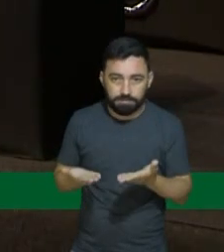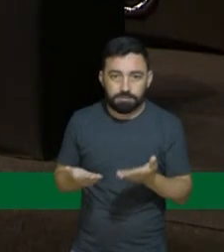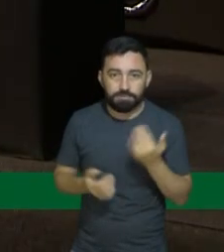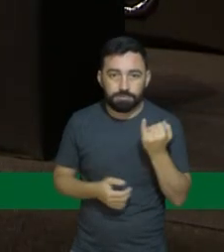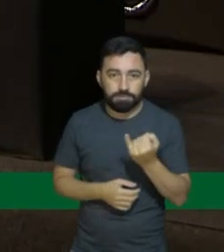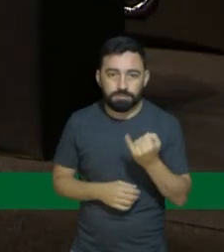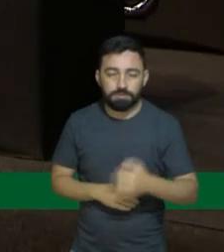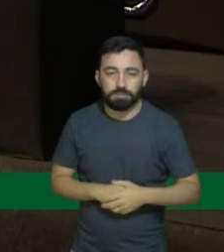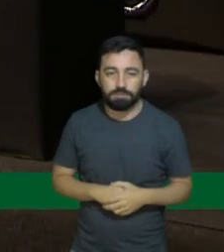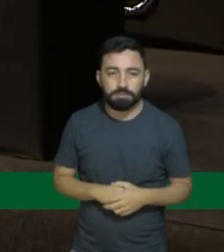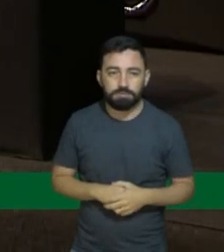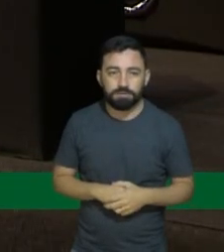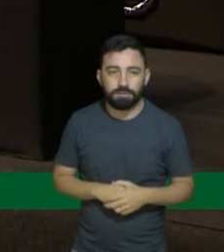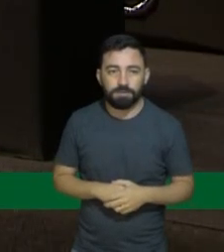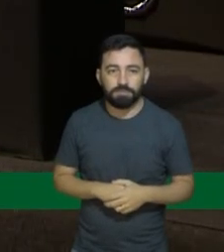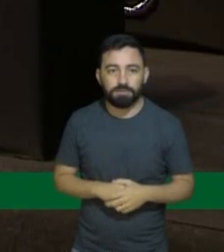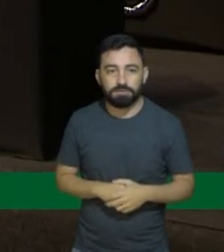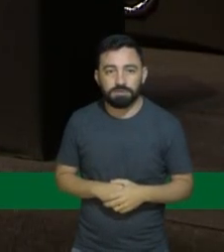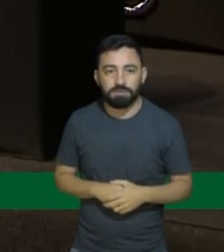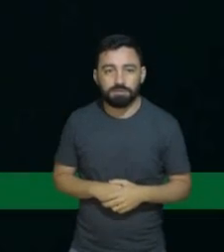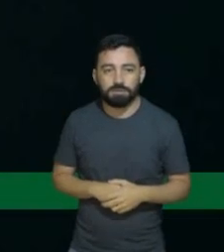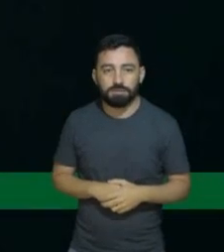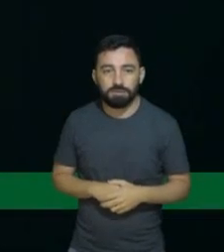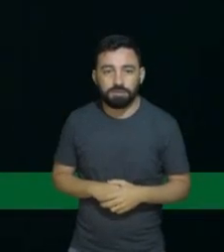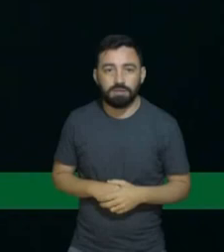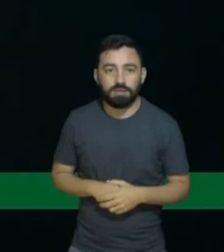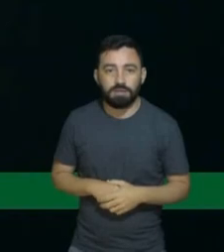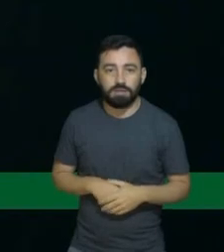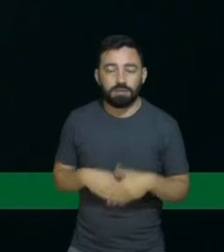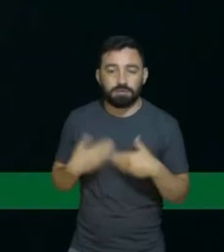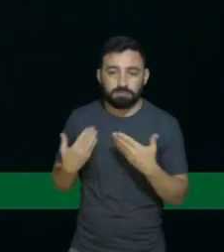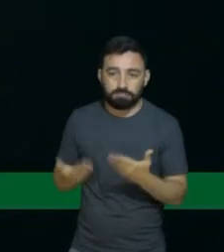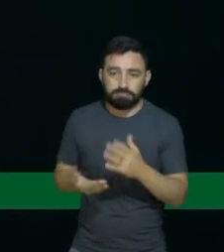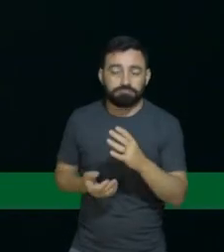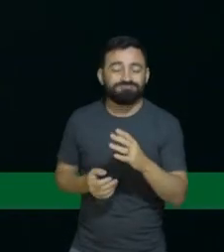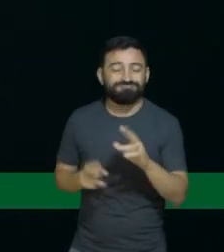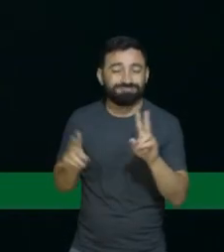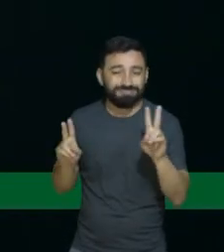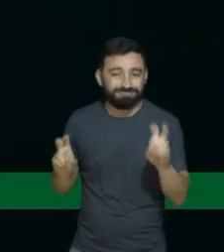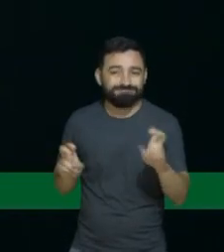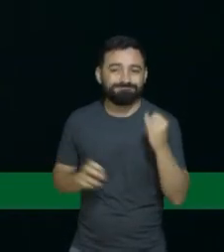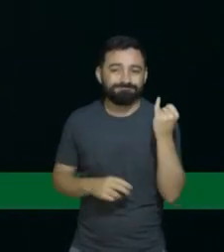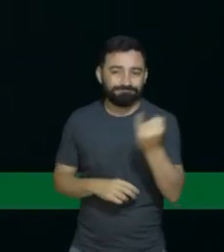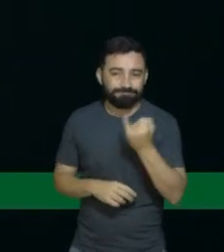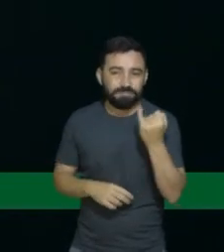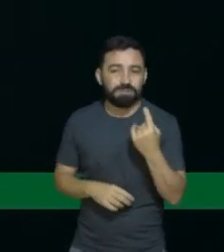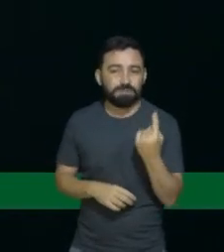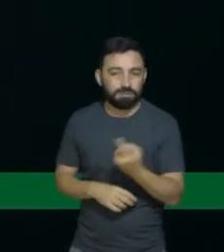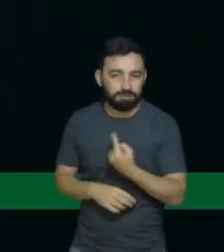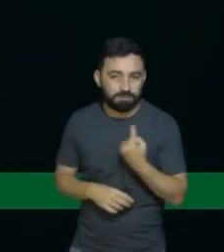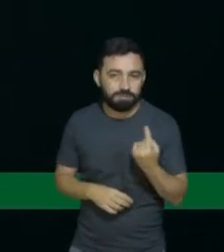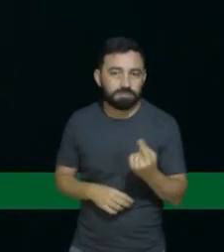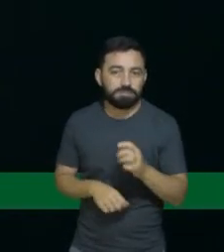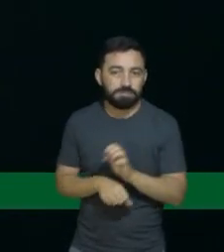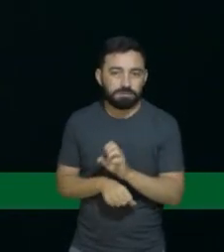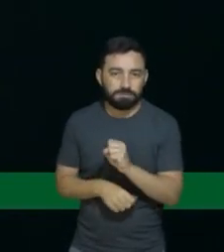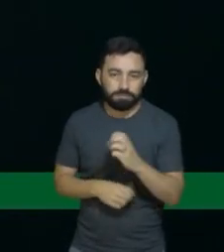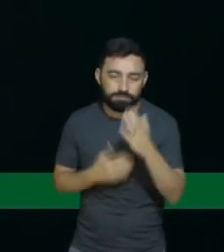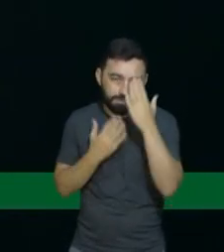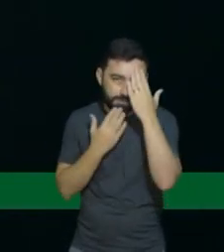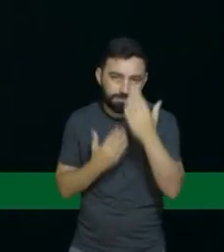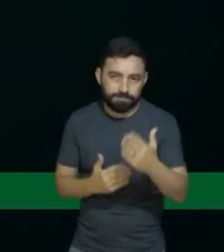tão mais 30 segundos deput dessa causa tão estado senhor presidente Muito obrigado